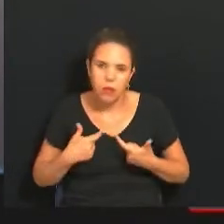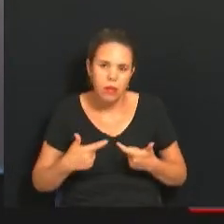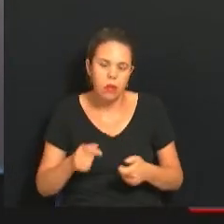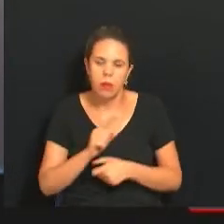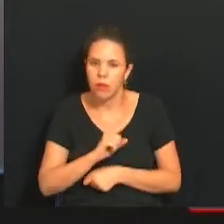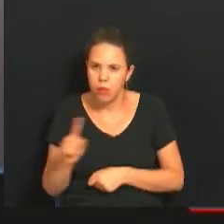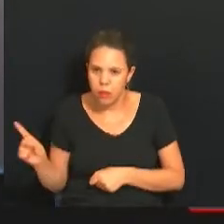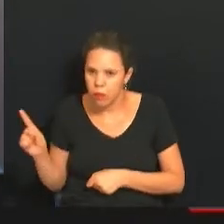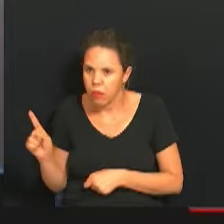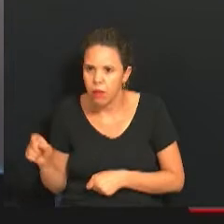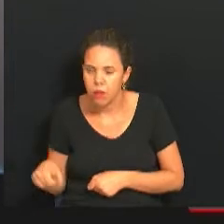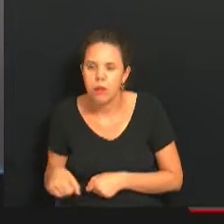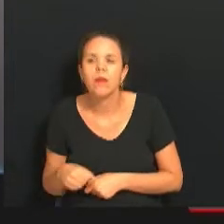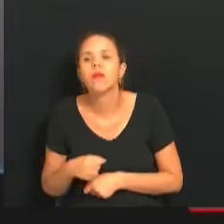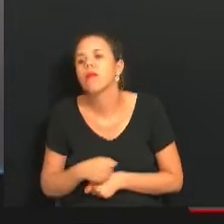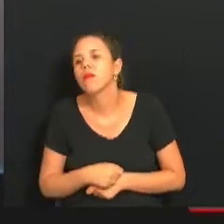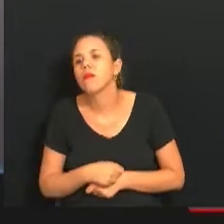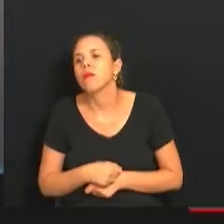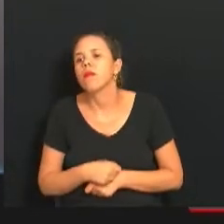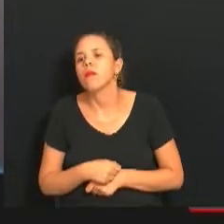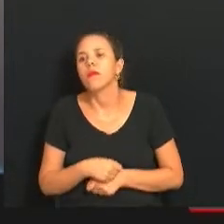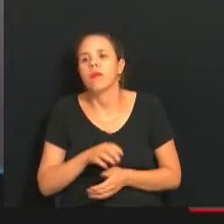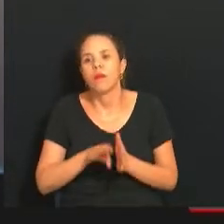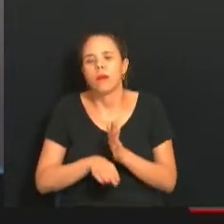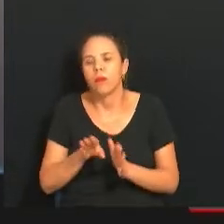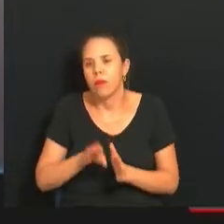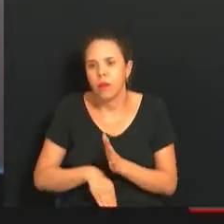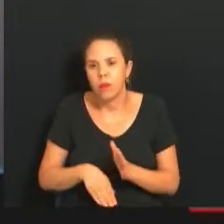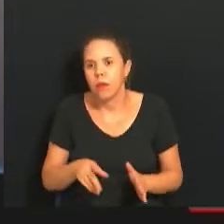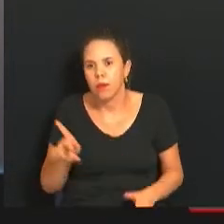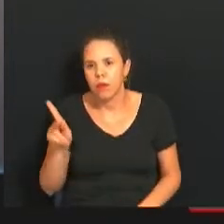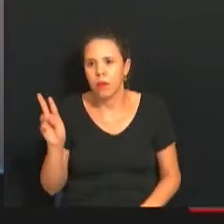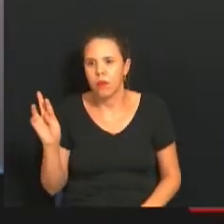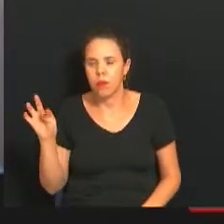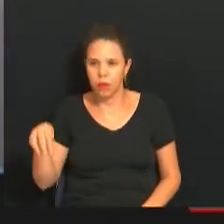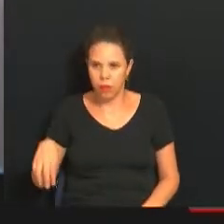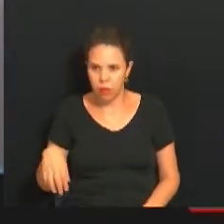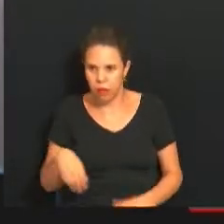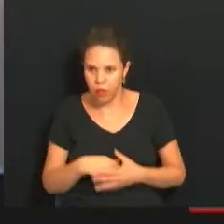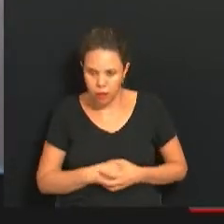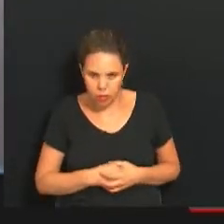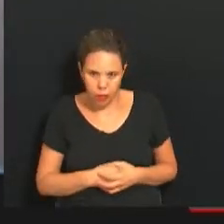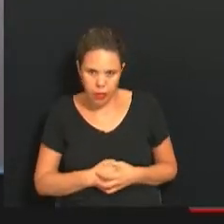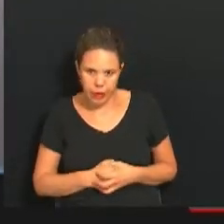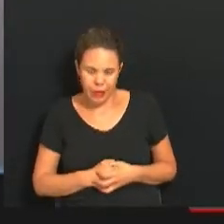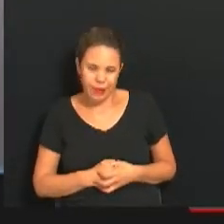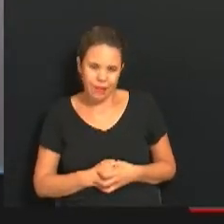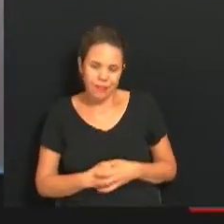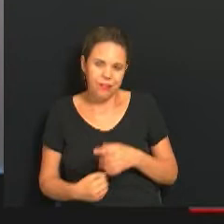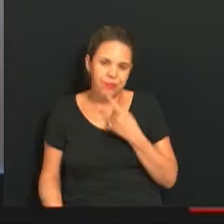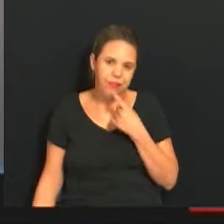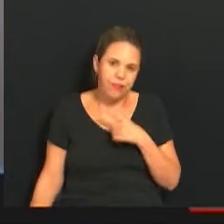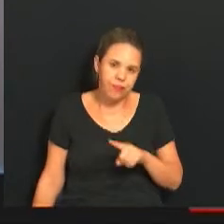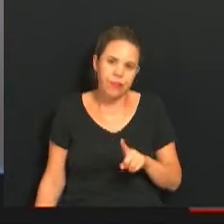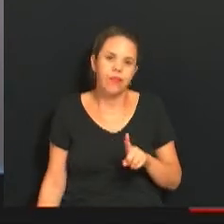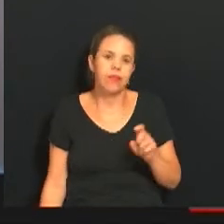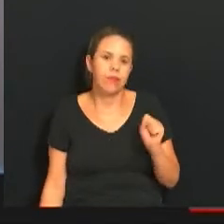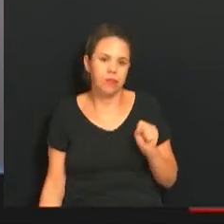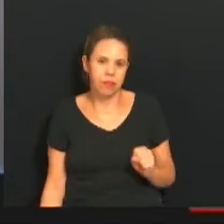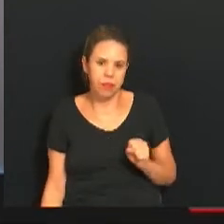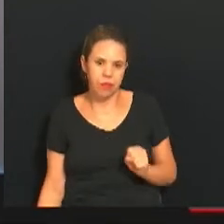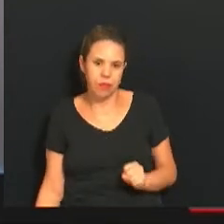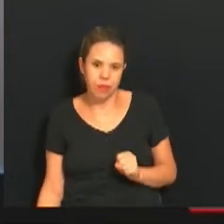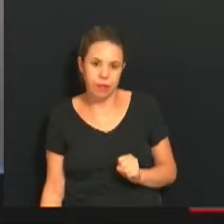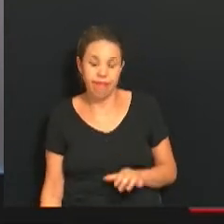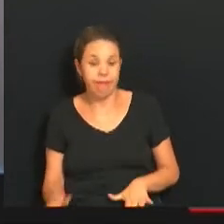sim com os esforços de derrubar o governo do Putin lá na Rússia. Isso pode ser um tiro no